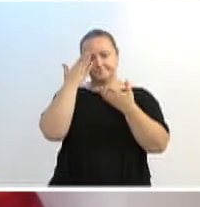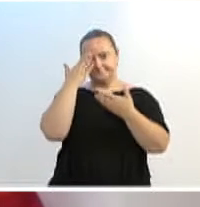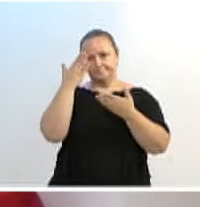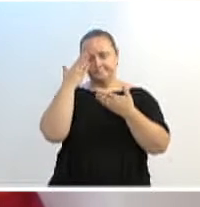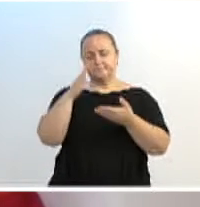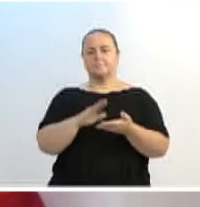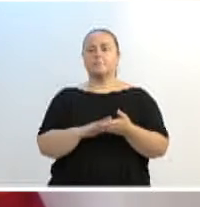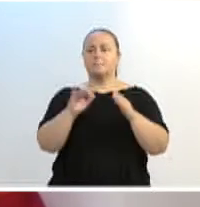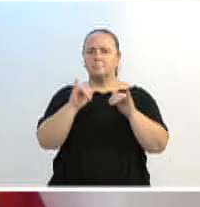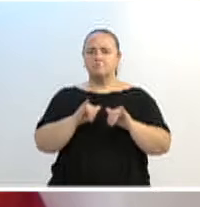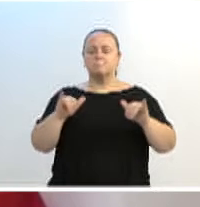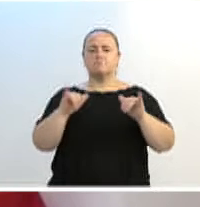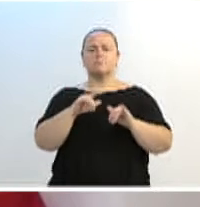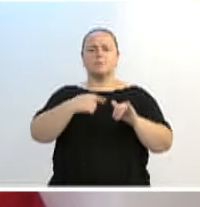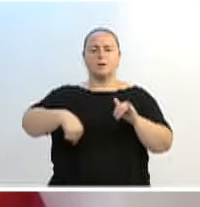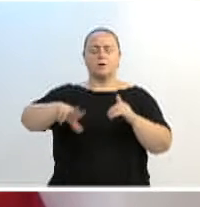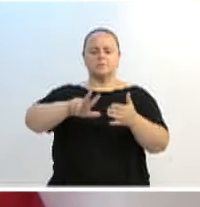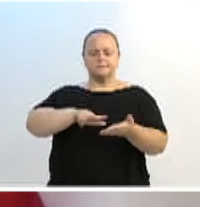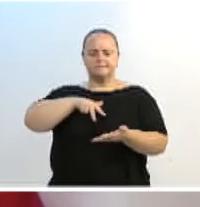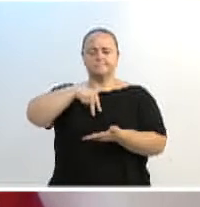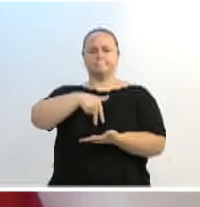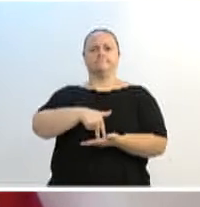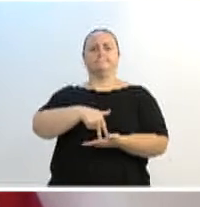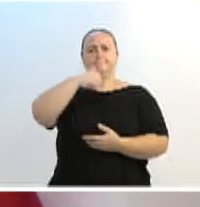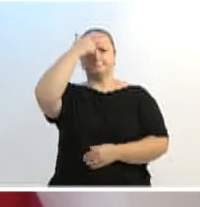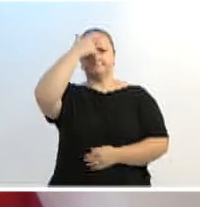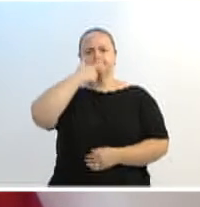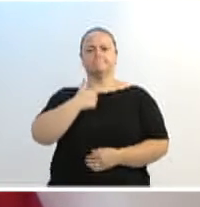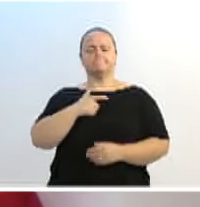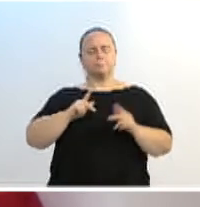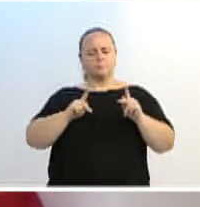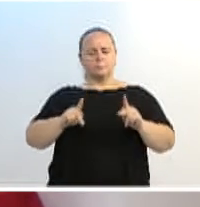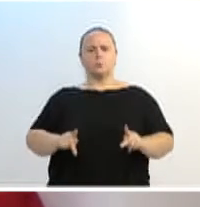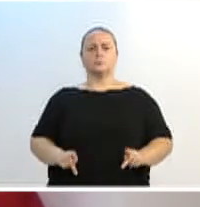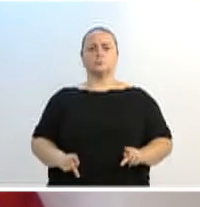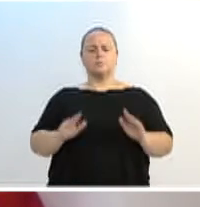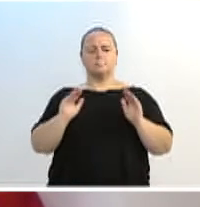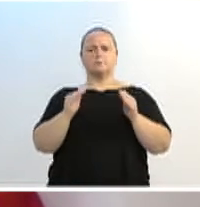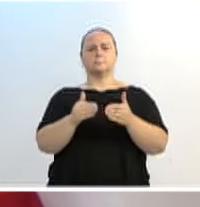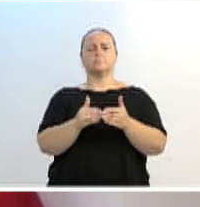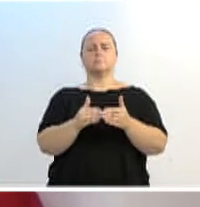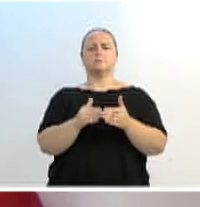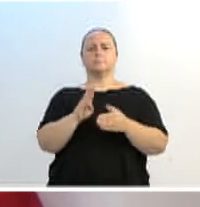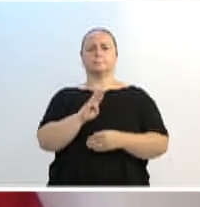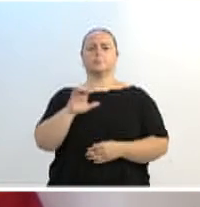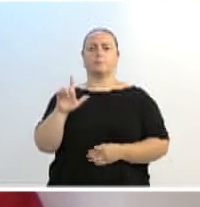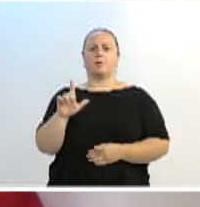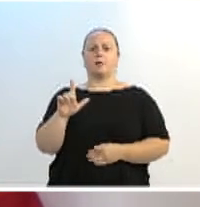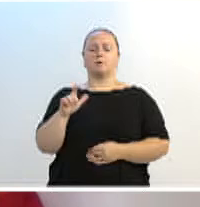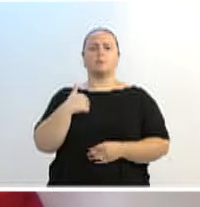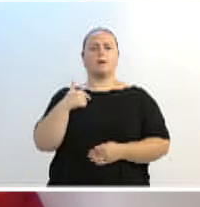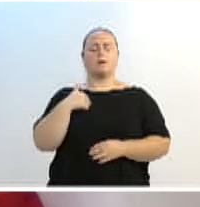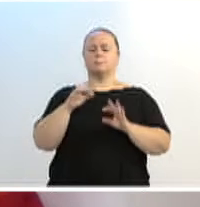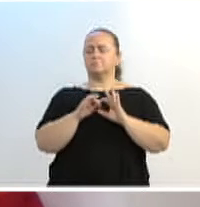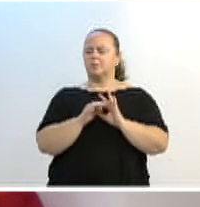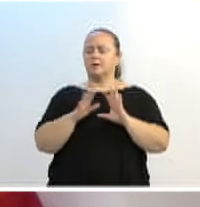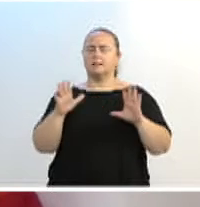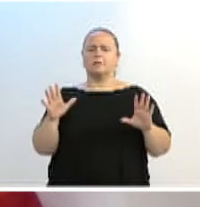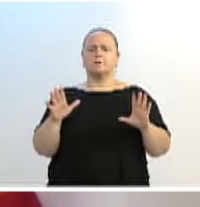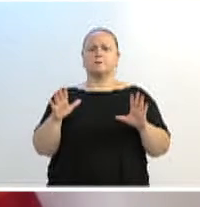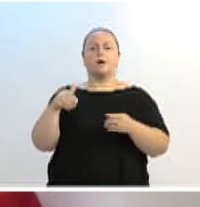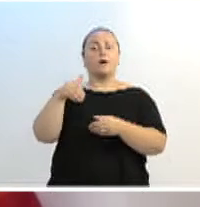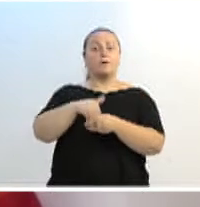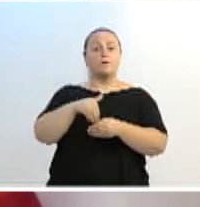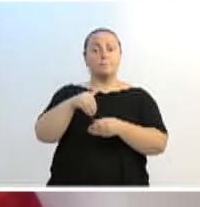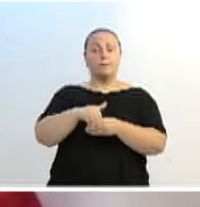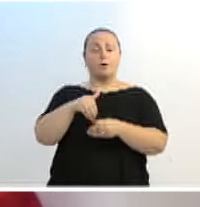como sempre, uma questão de uma posição, e a nossa posição é a cidade de Blumenau. Sou independente aqui, voto naquilo que acho melhor para a população, sei